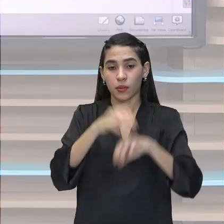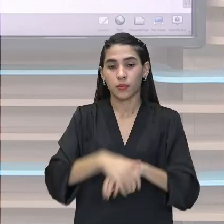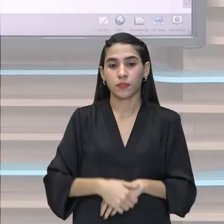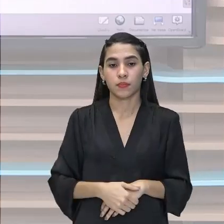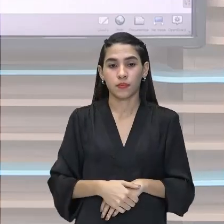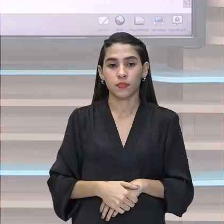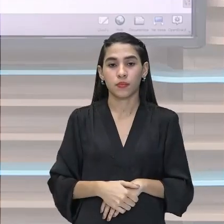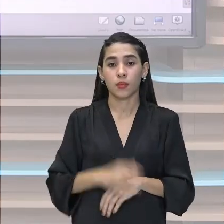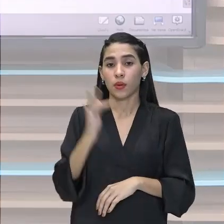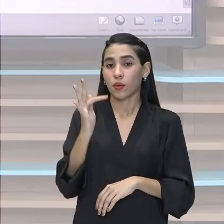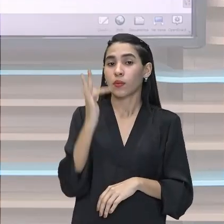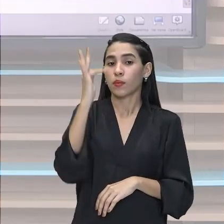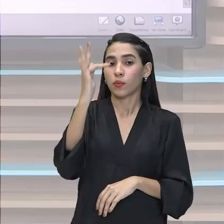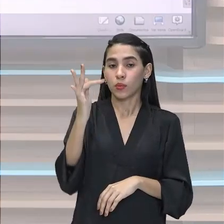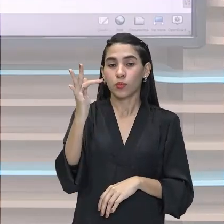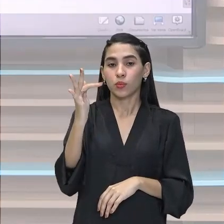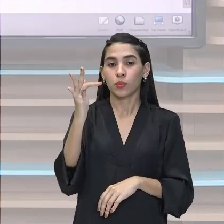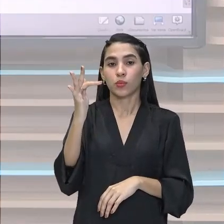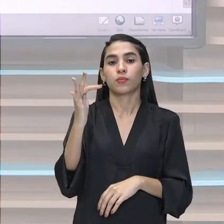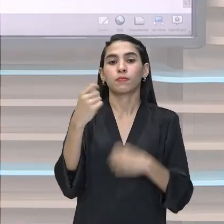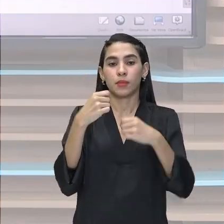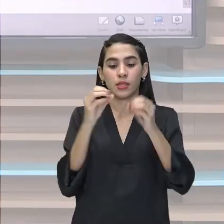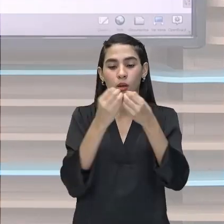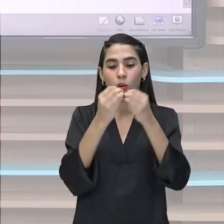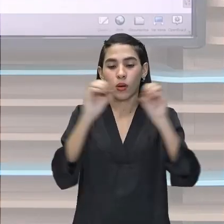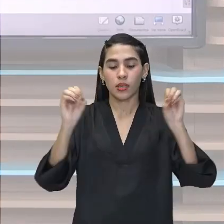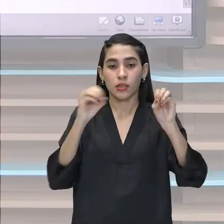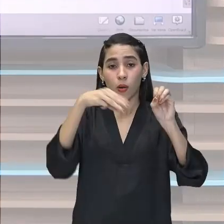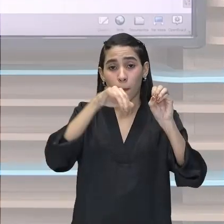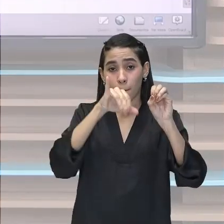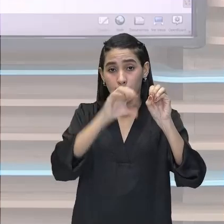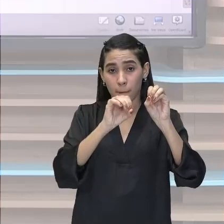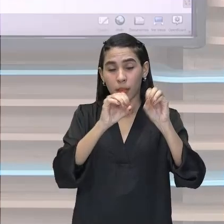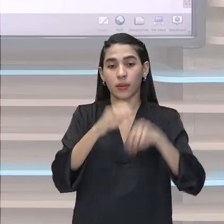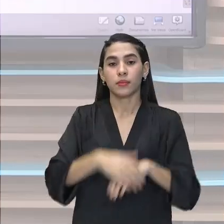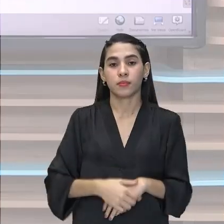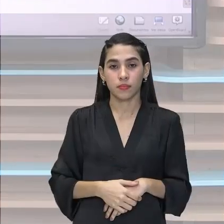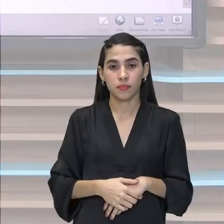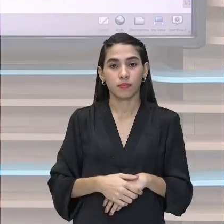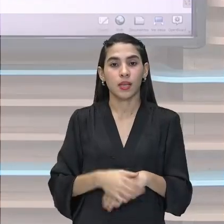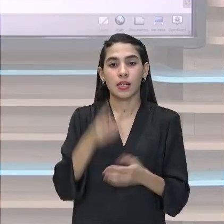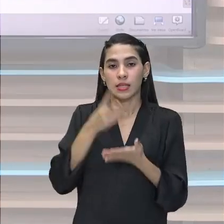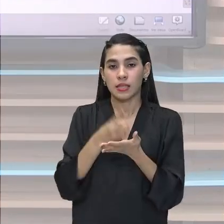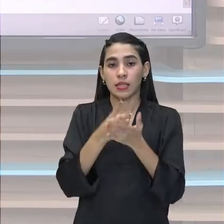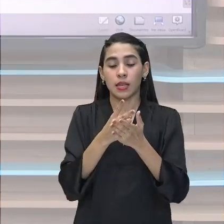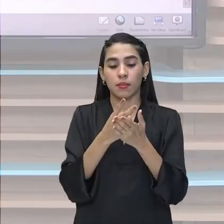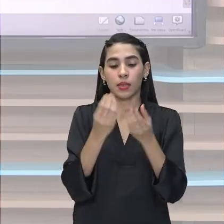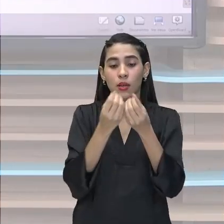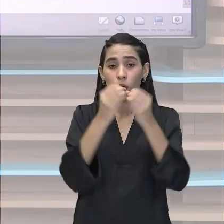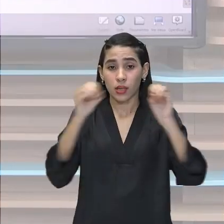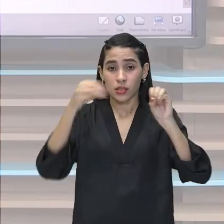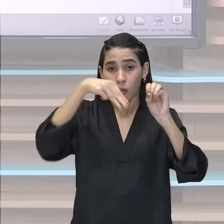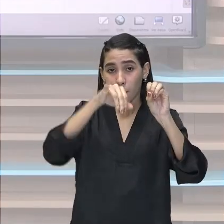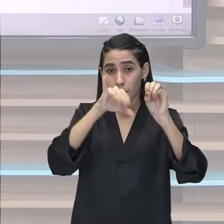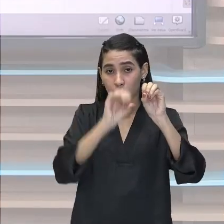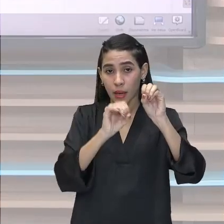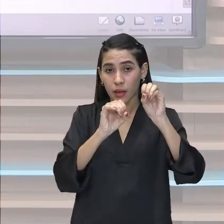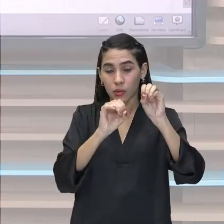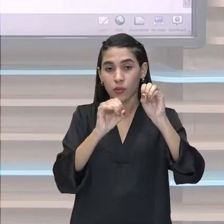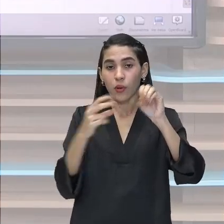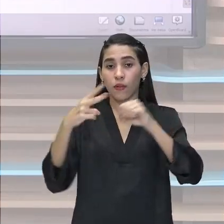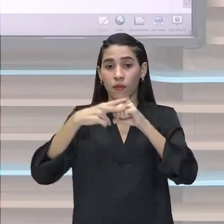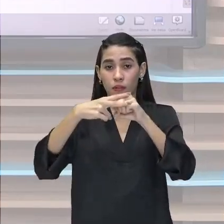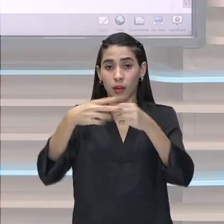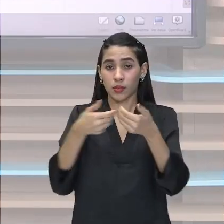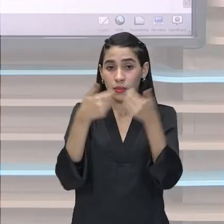Tá no futuro, opa, ele tem que vir bem no meio, tá bom? Tá no futuro do pretérito, no meio. Futuro do presente, no meio. Certo? Muito